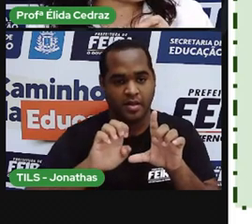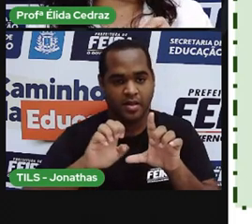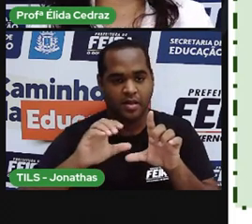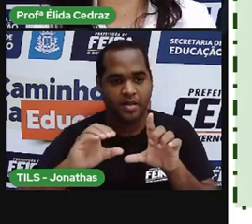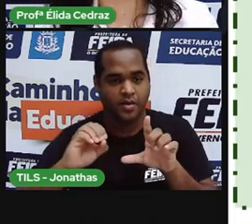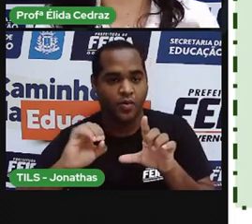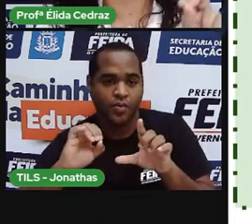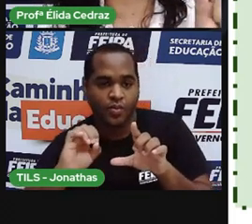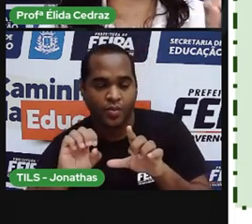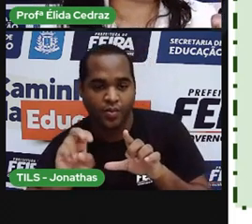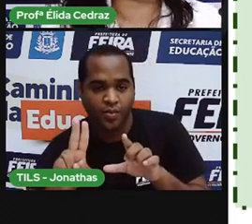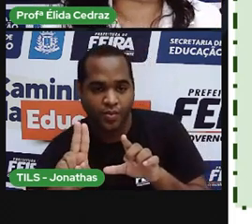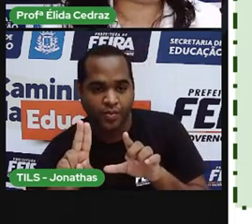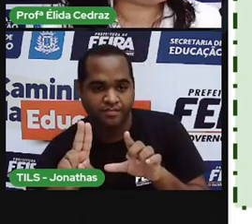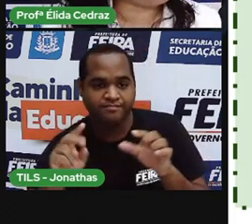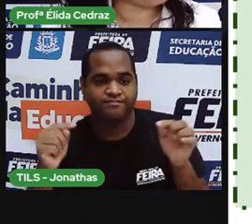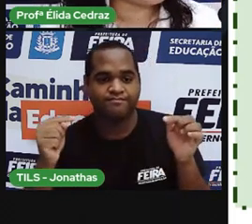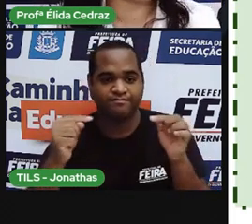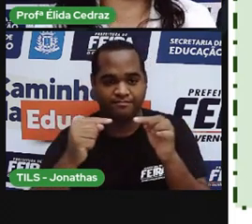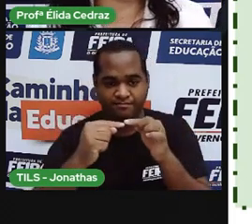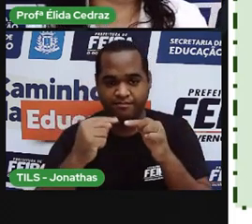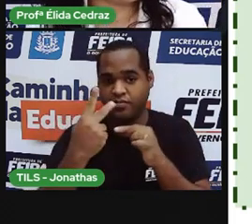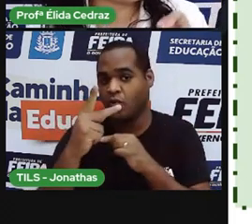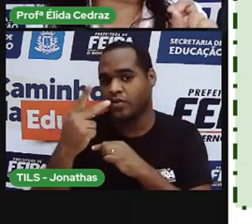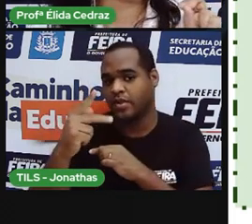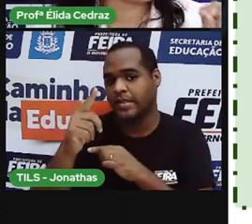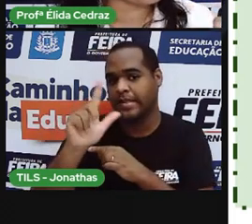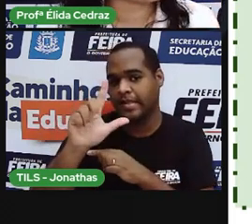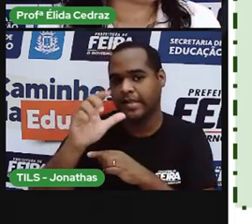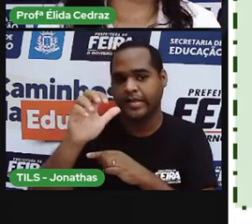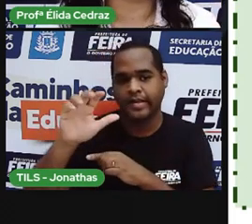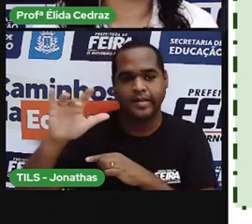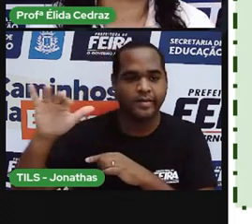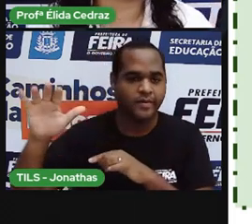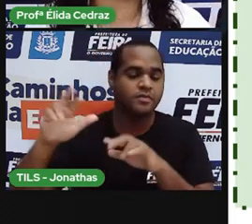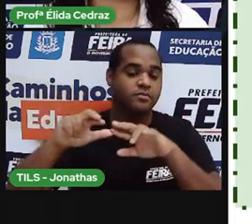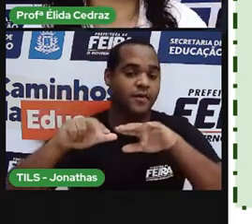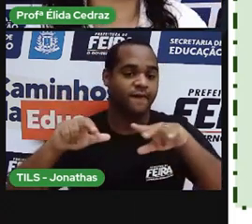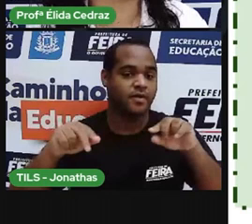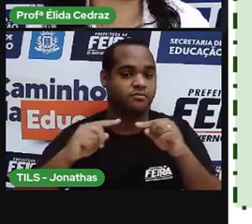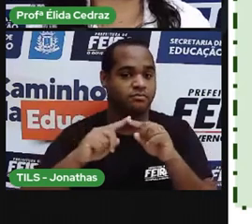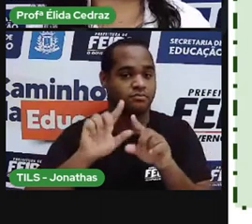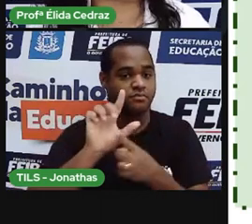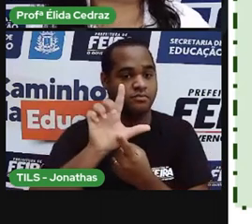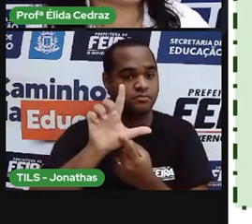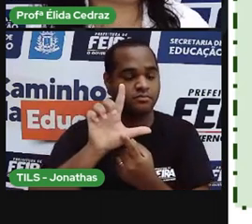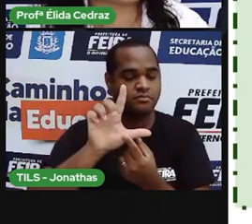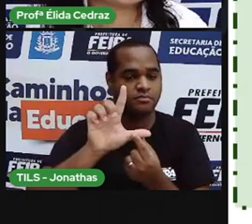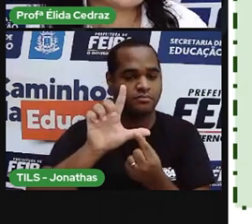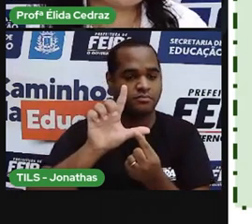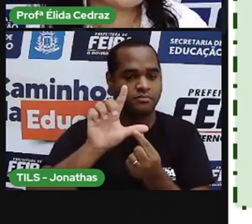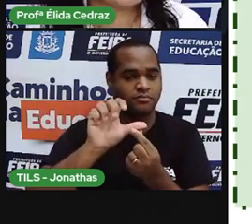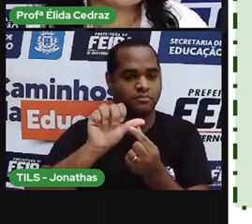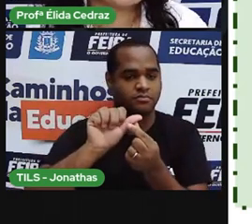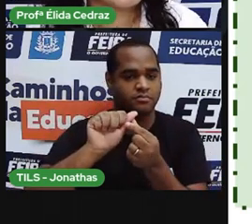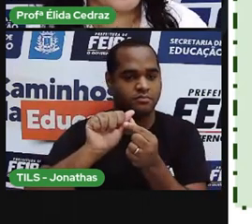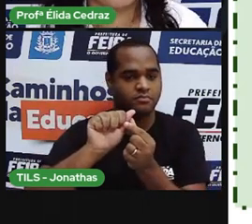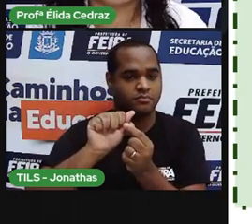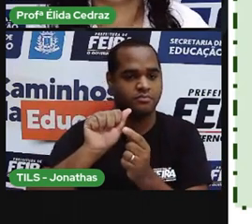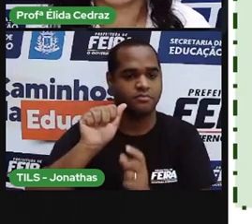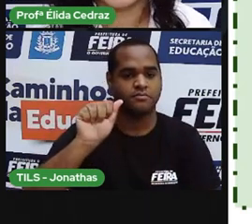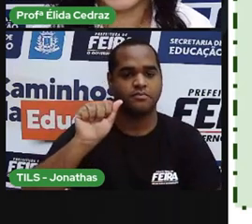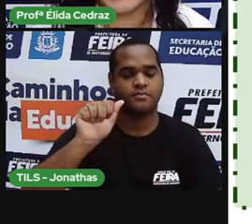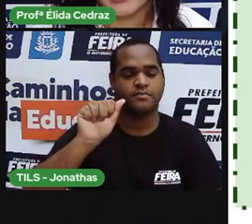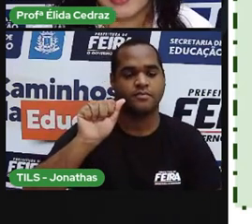Nesse caso aqui, lagoa e lago começaram com a mesma sílaba